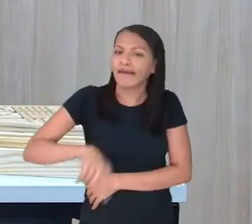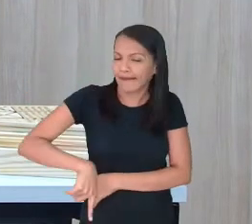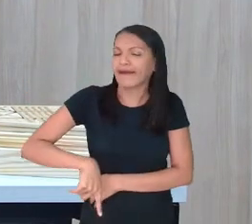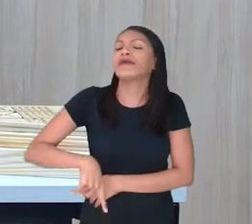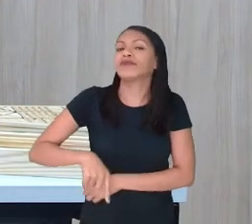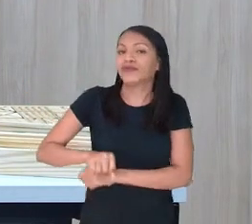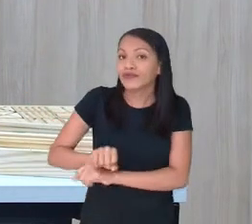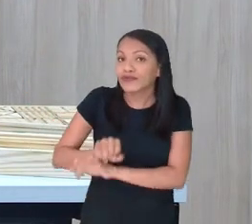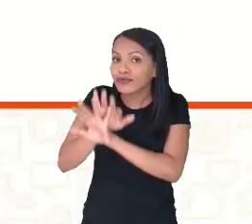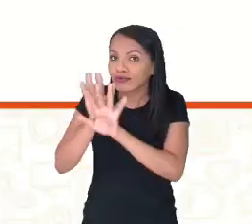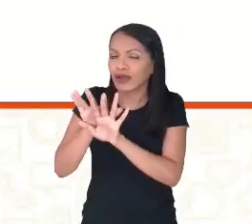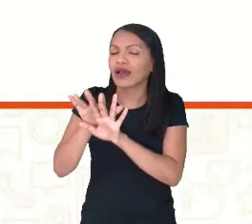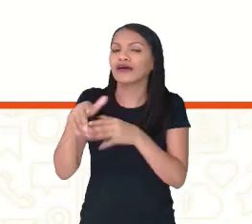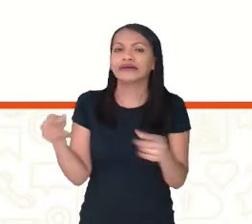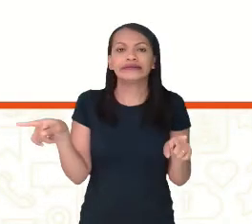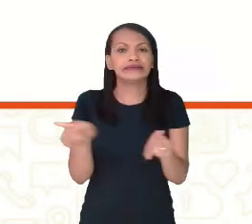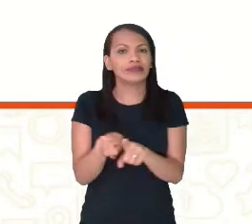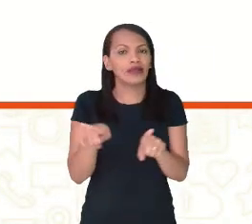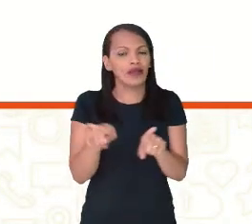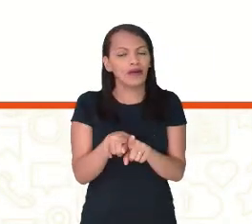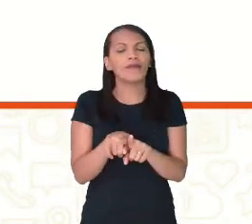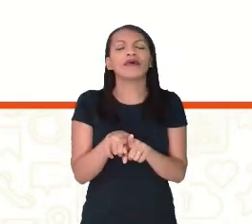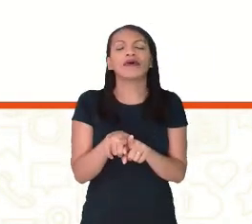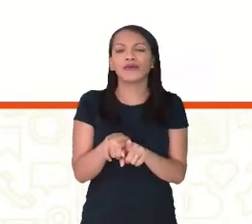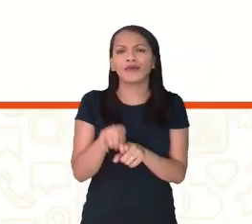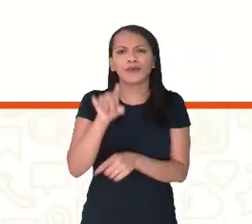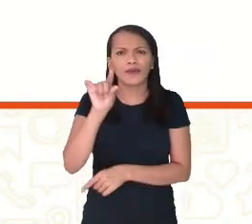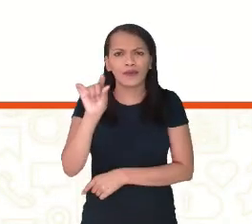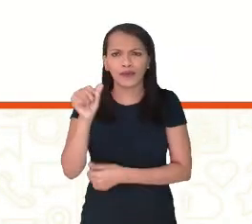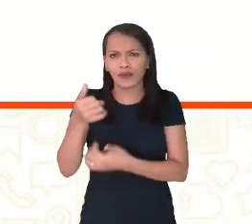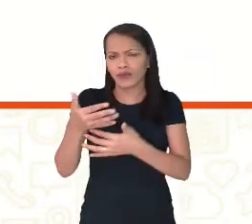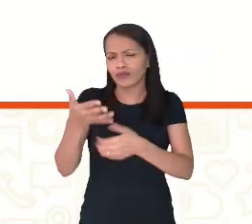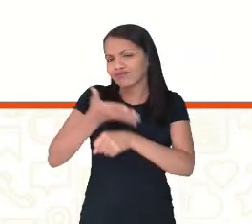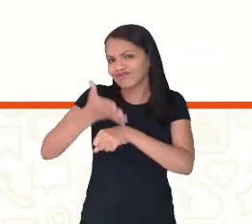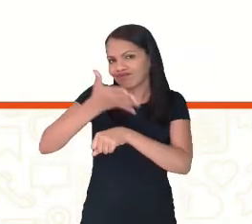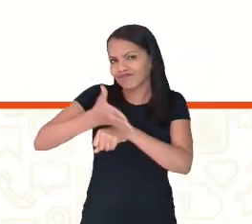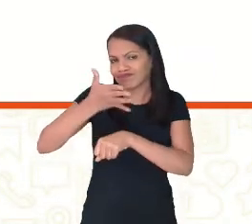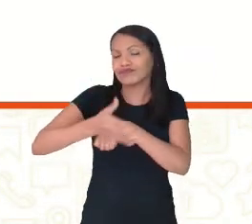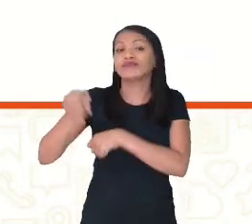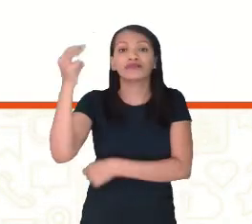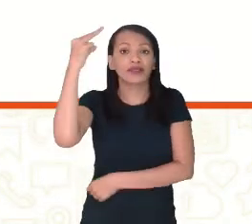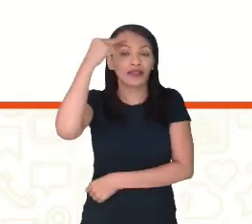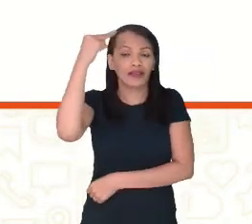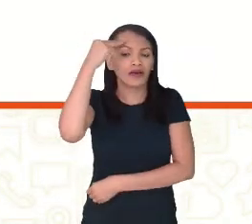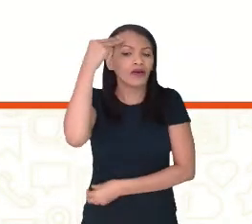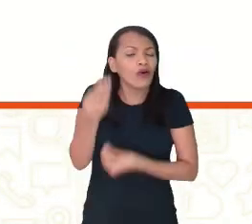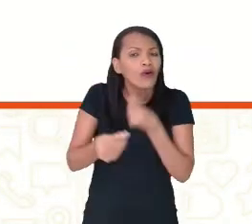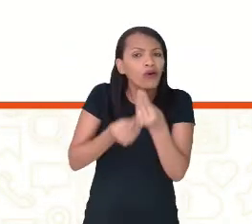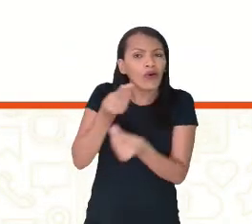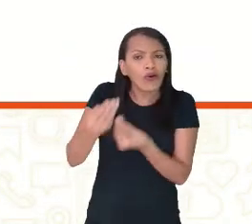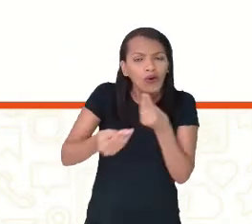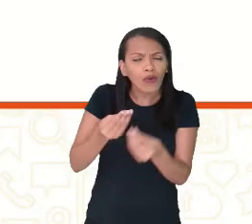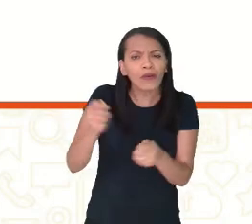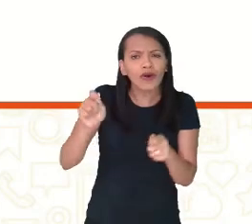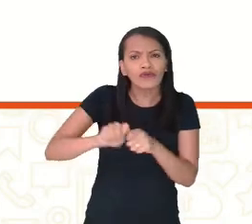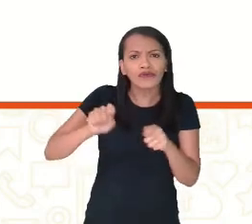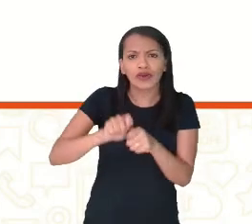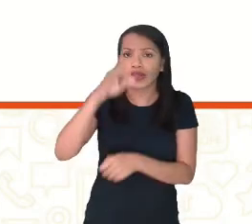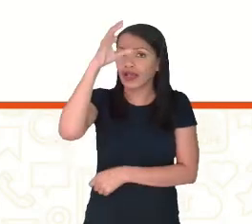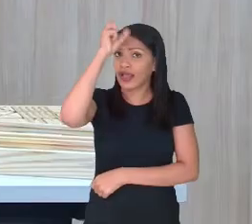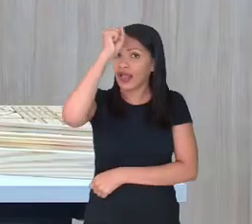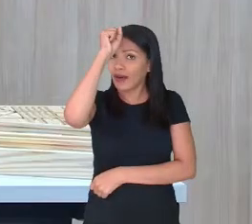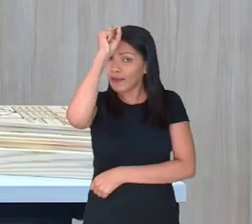explícita. E falamos também um pouquinho sobre a aprendizagem. Como é feita a aprendizagem